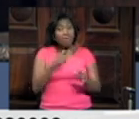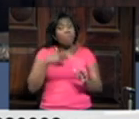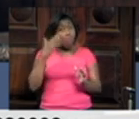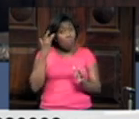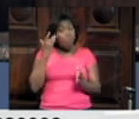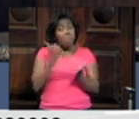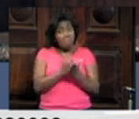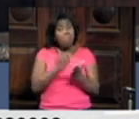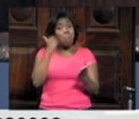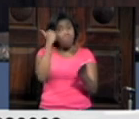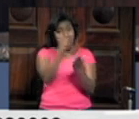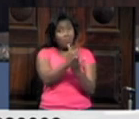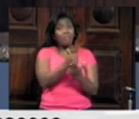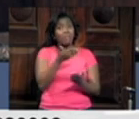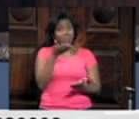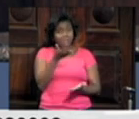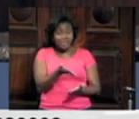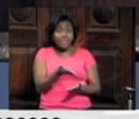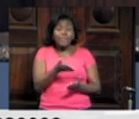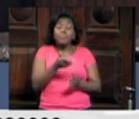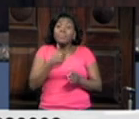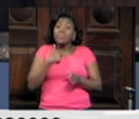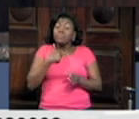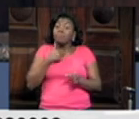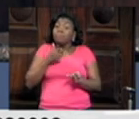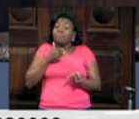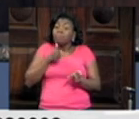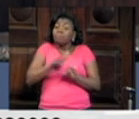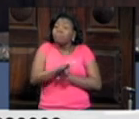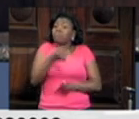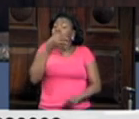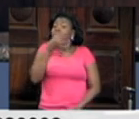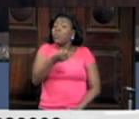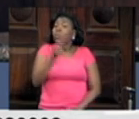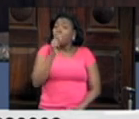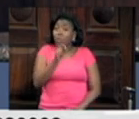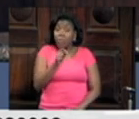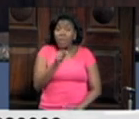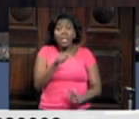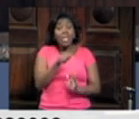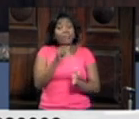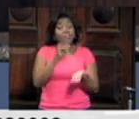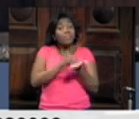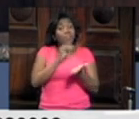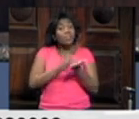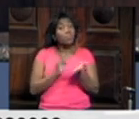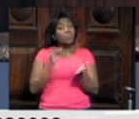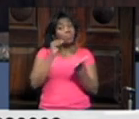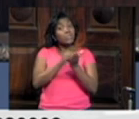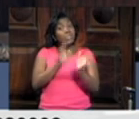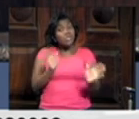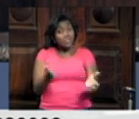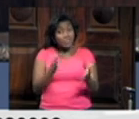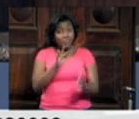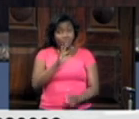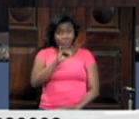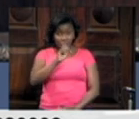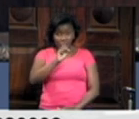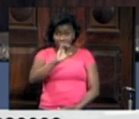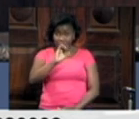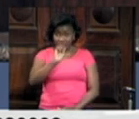mais ainda. A grande crítica que faço é não estar incluída aqui a questão do incentivo fiscal